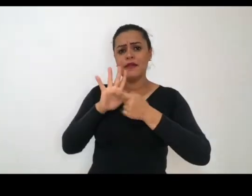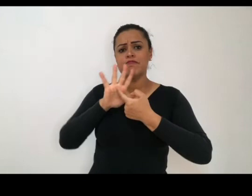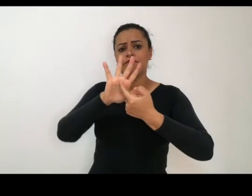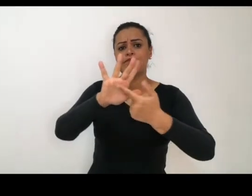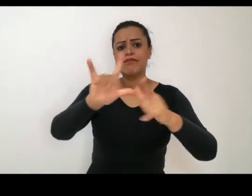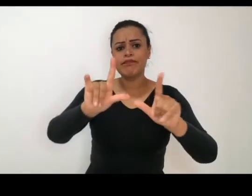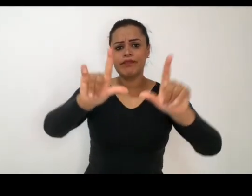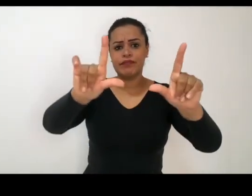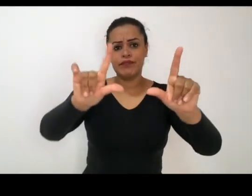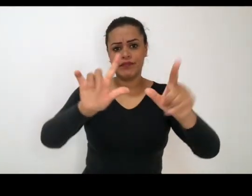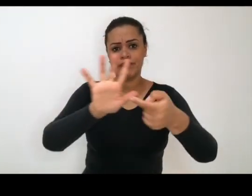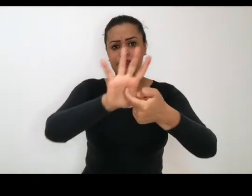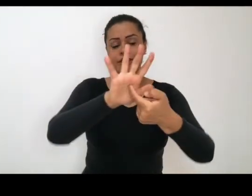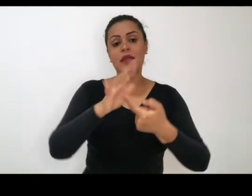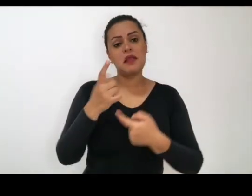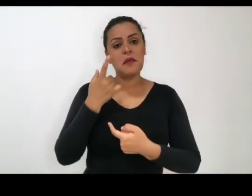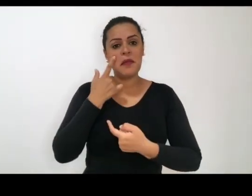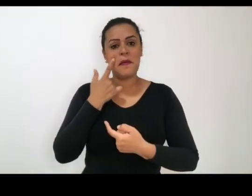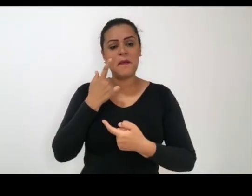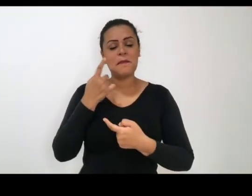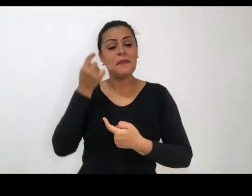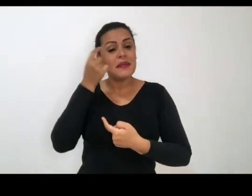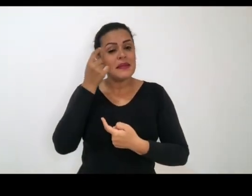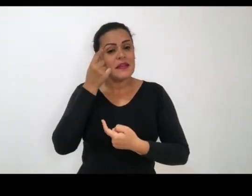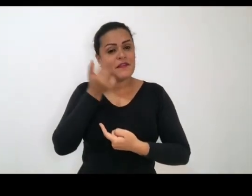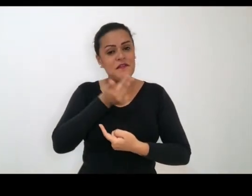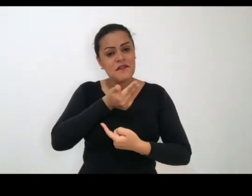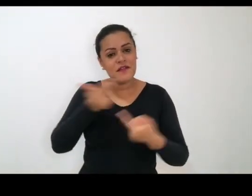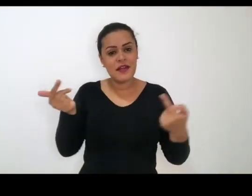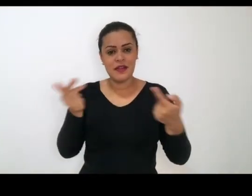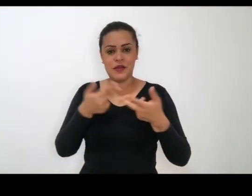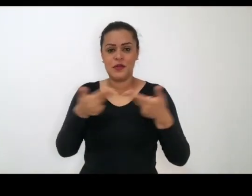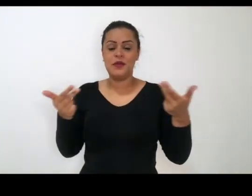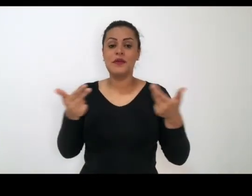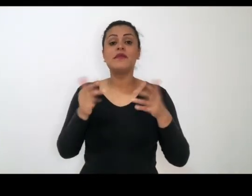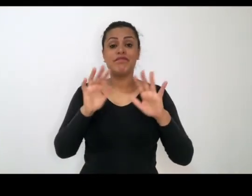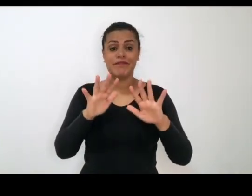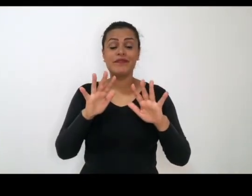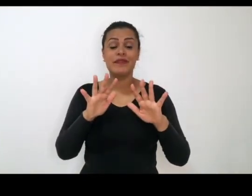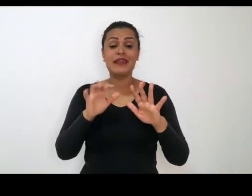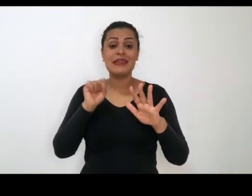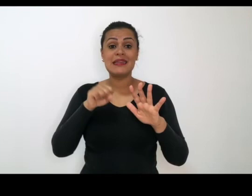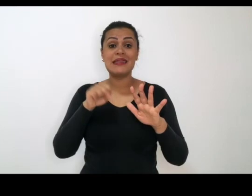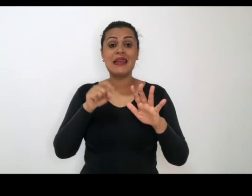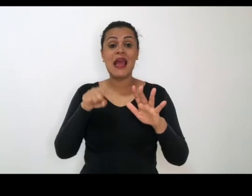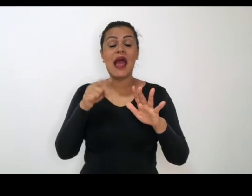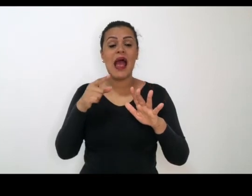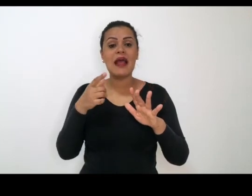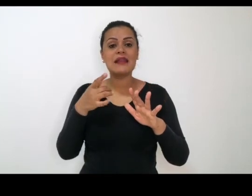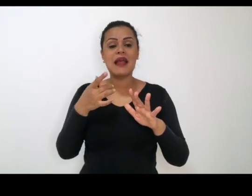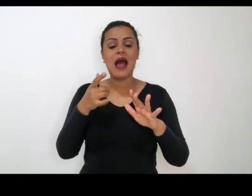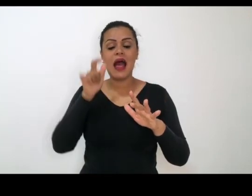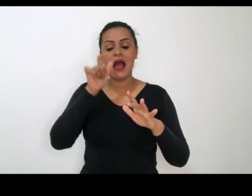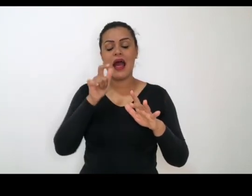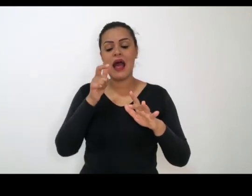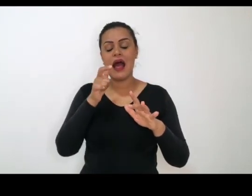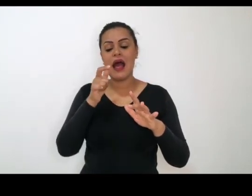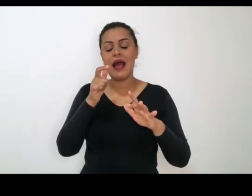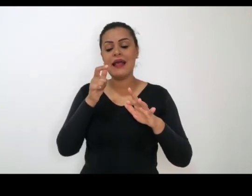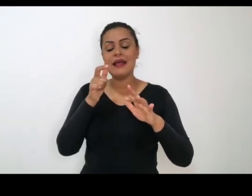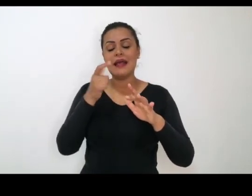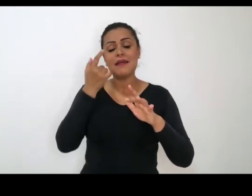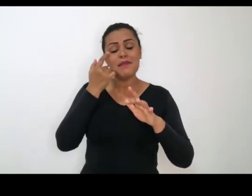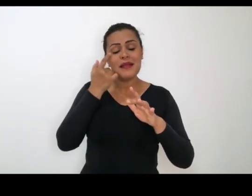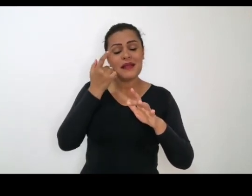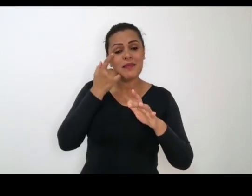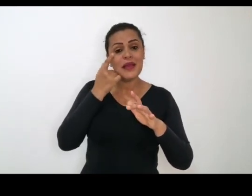assim. Essa questão da presença é porque você mesmo falou, Sandra, é uma outra presença, sabe? Essa